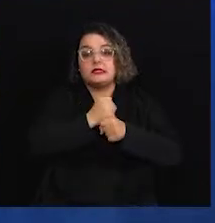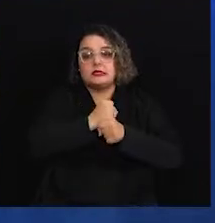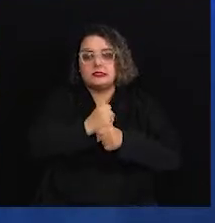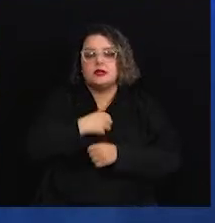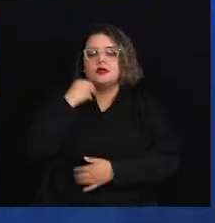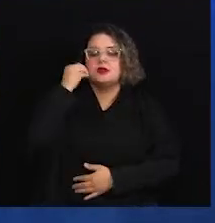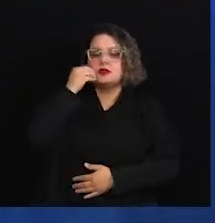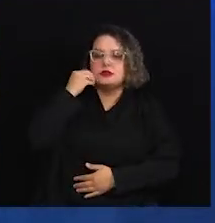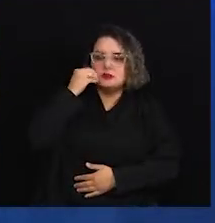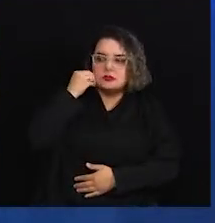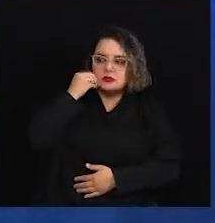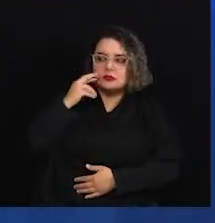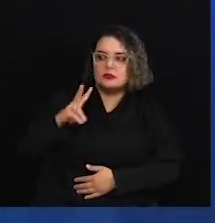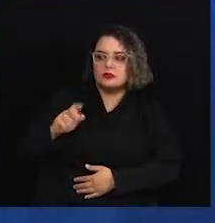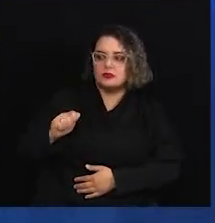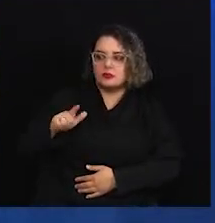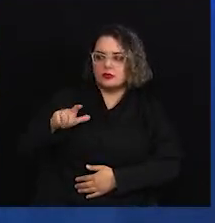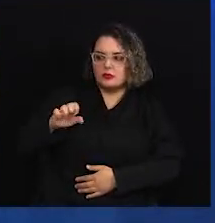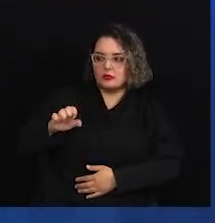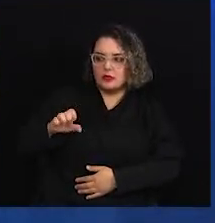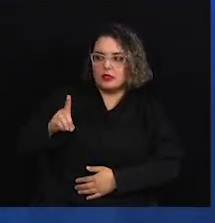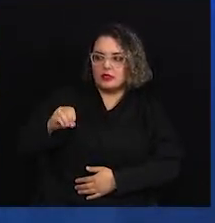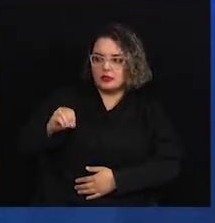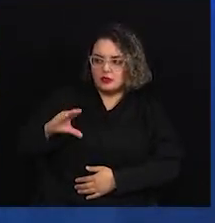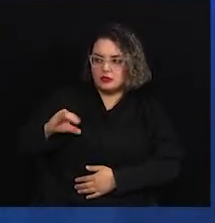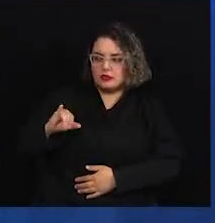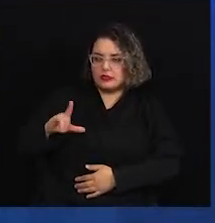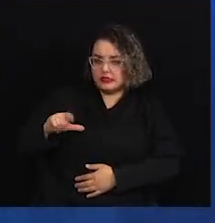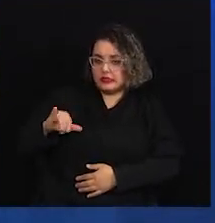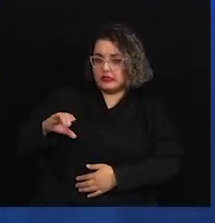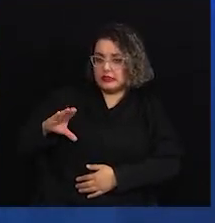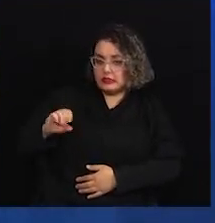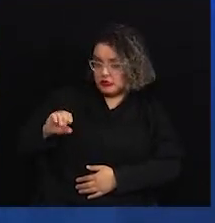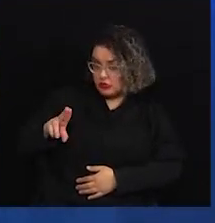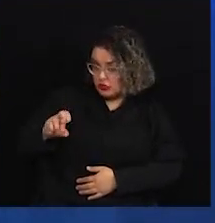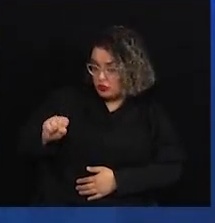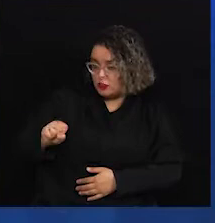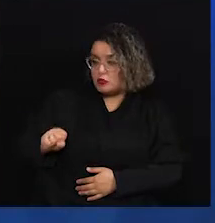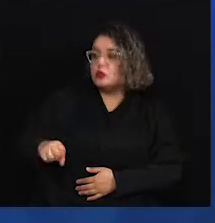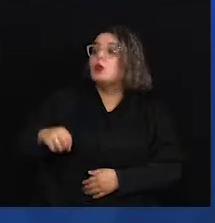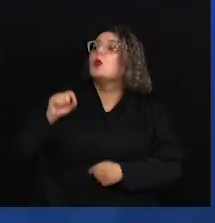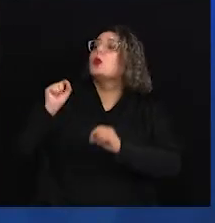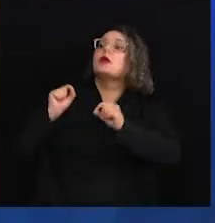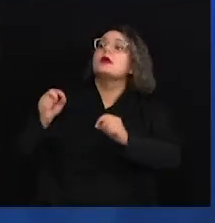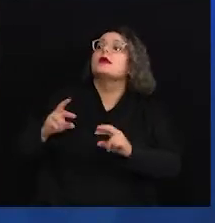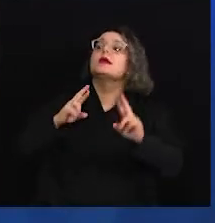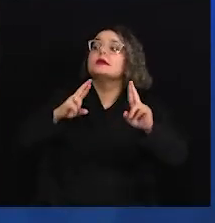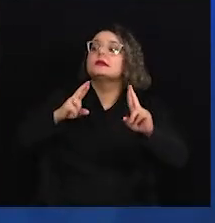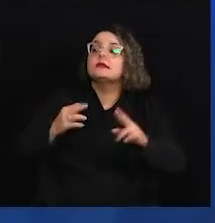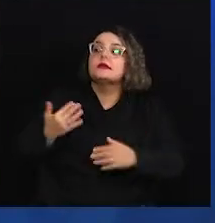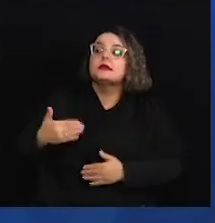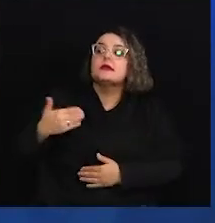6 anos dessa experiência aí no Vale do Silício, o que você espera daqui para frente, Luiz?